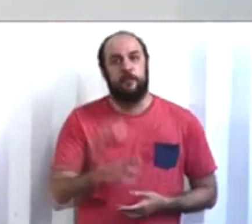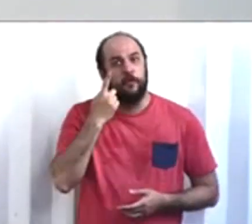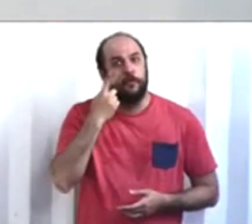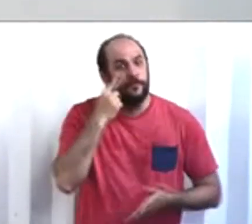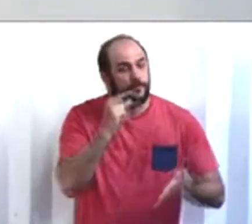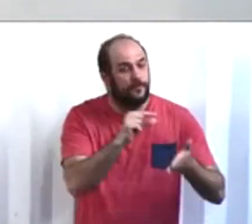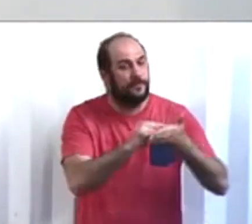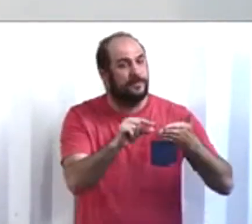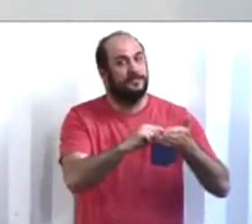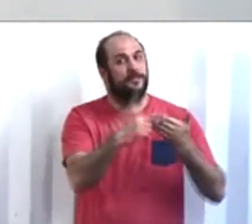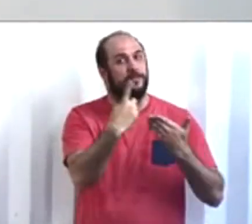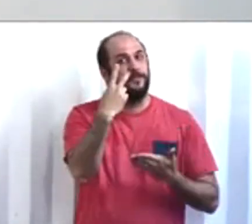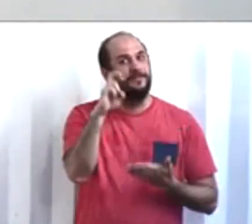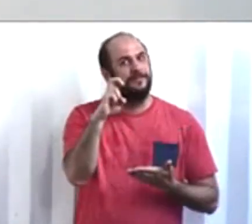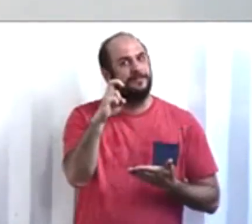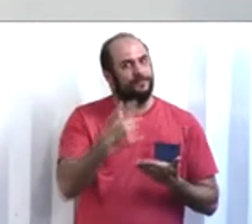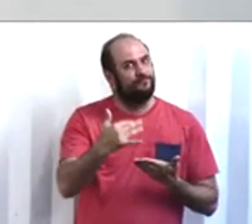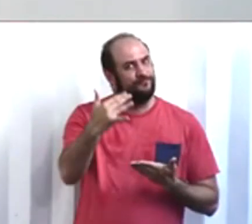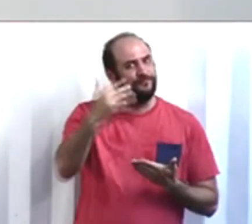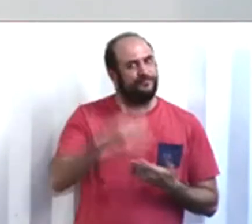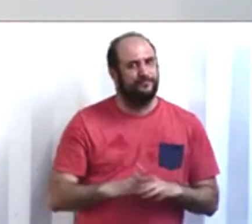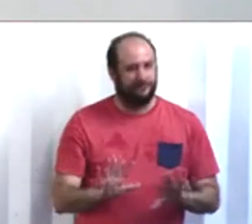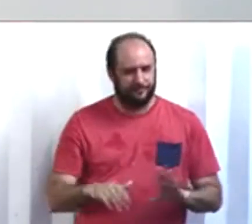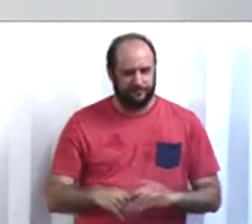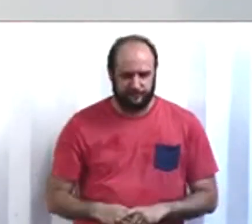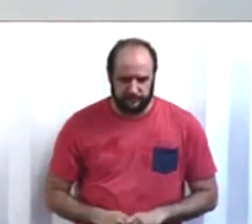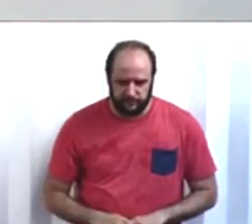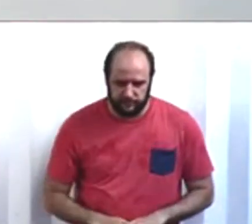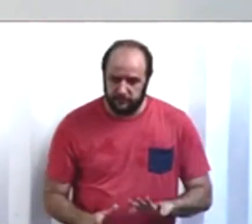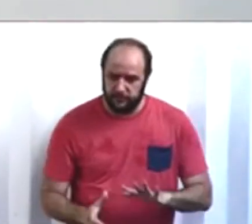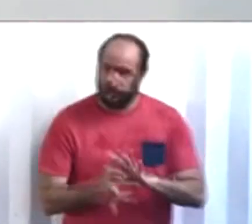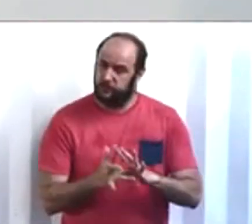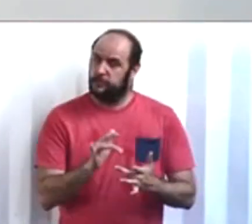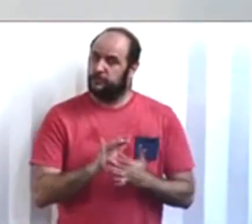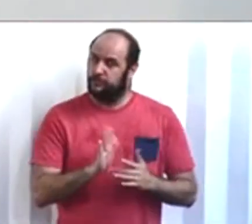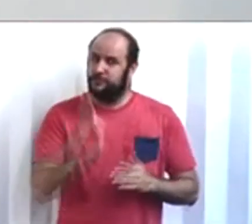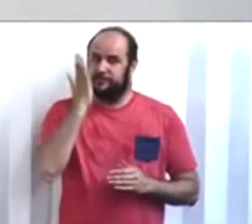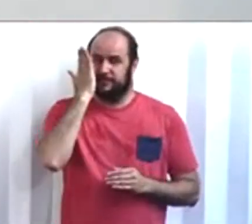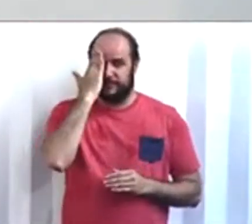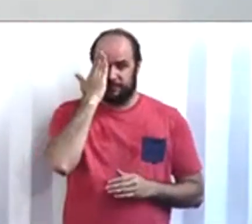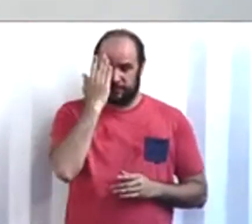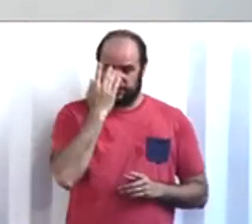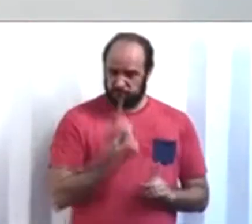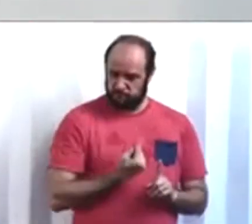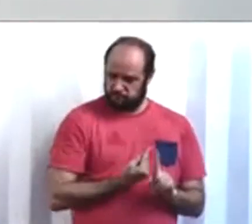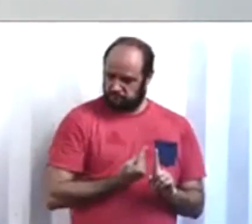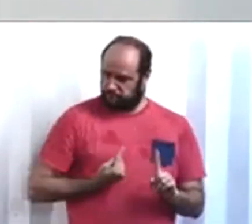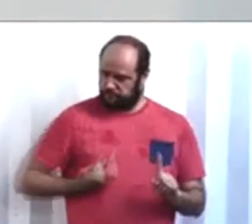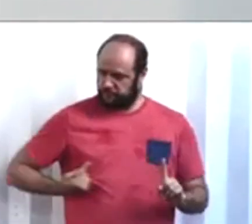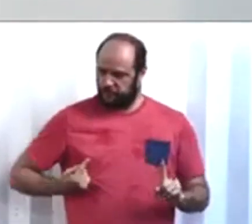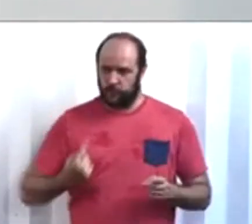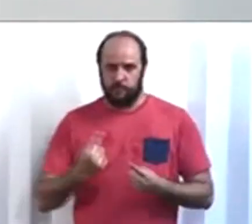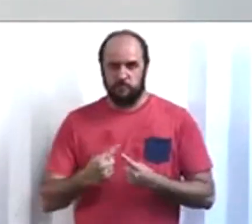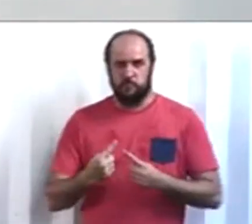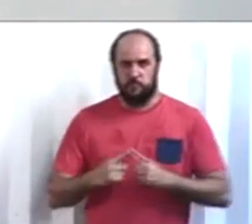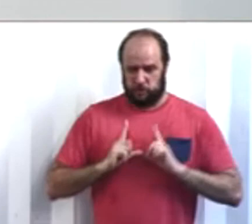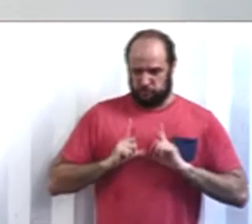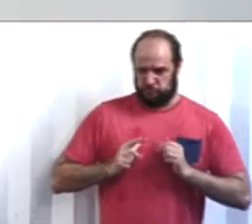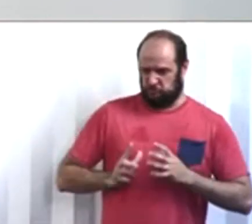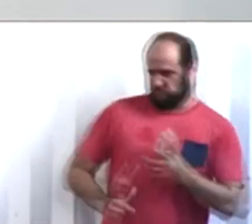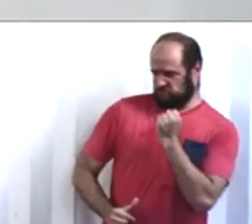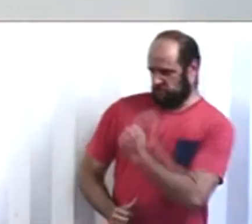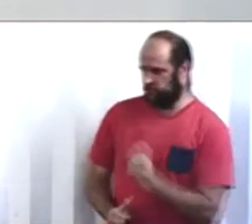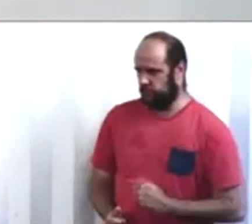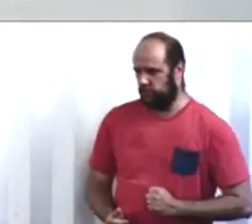versículo 15, do versículo 15 para frente. Mas Jesus, sabendo disto, afastou-se dali, porque eles quiseram matá-lo. Muitos